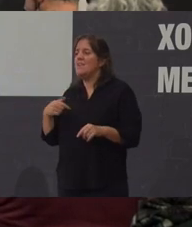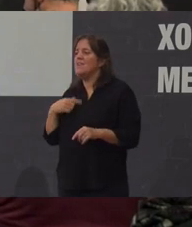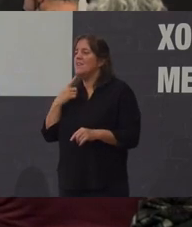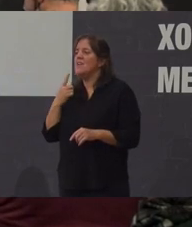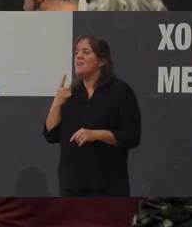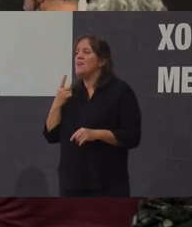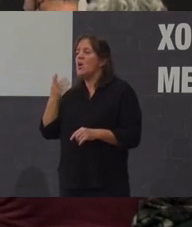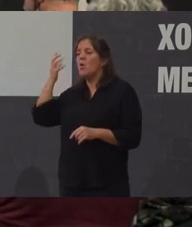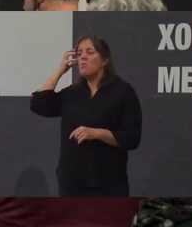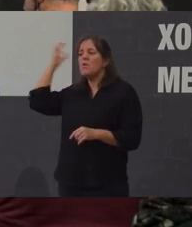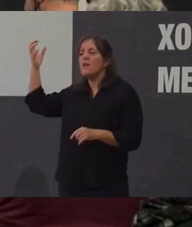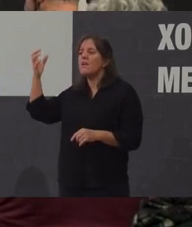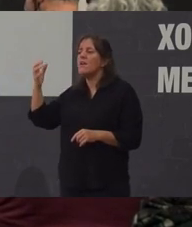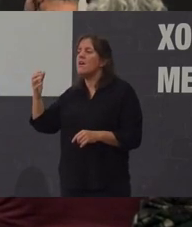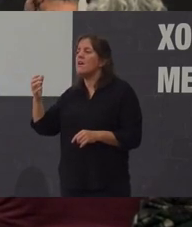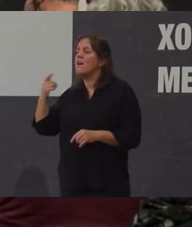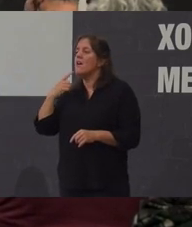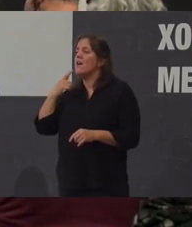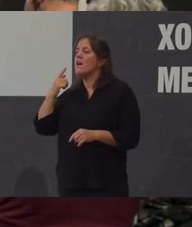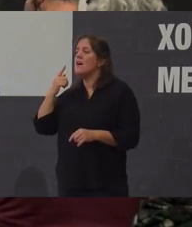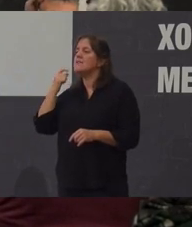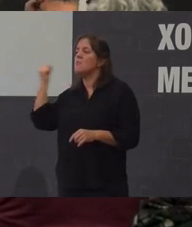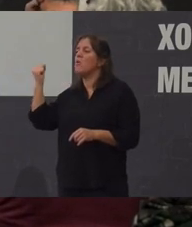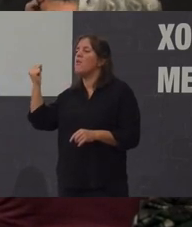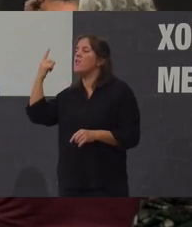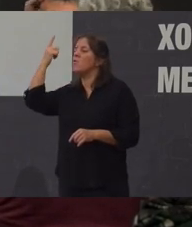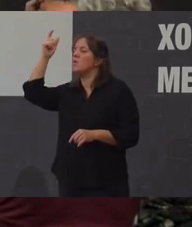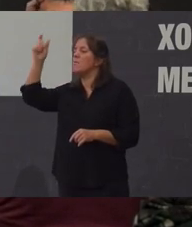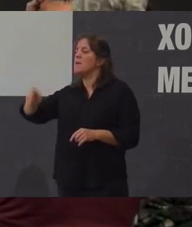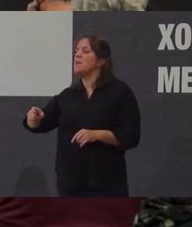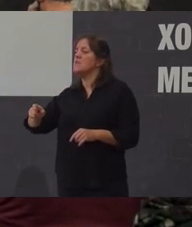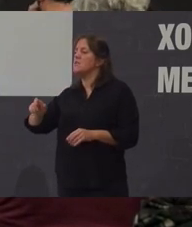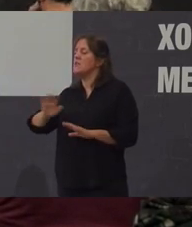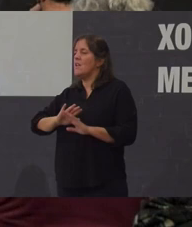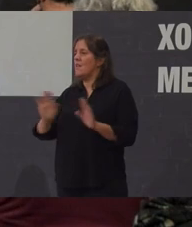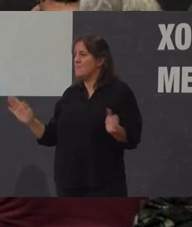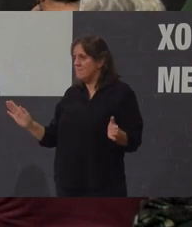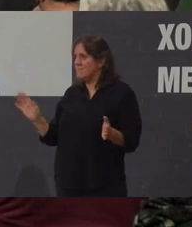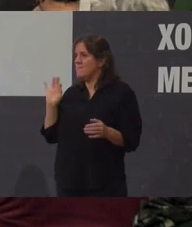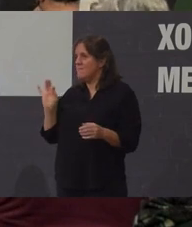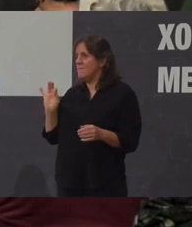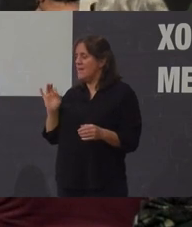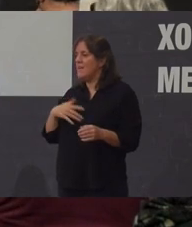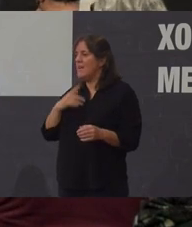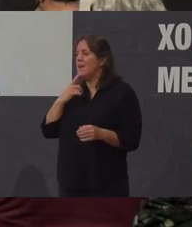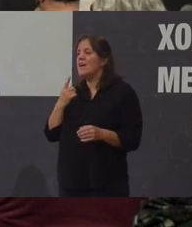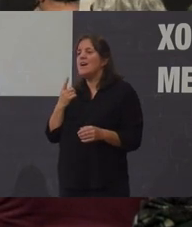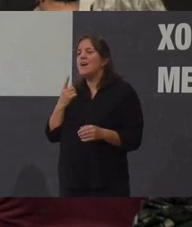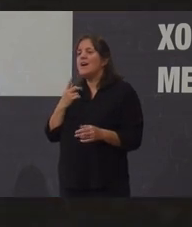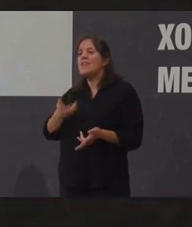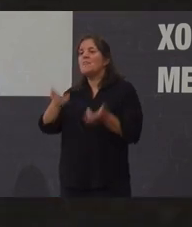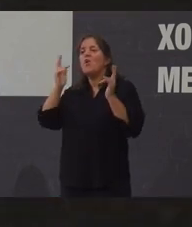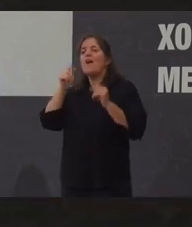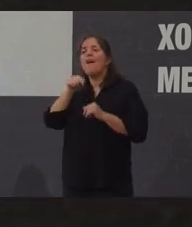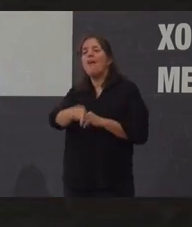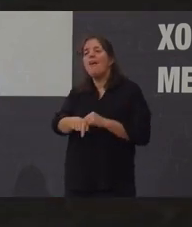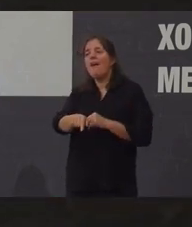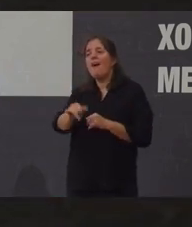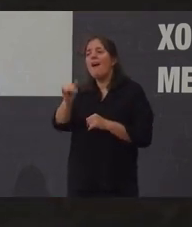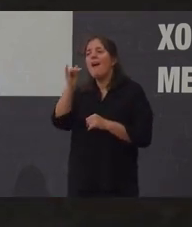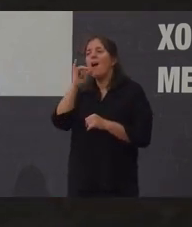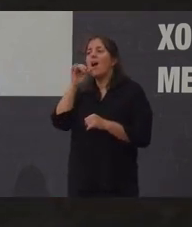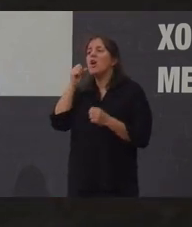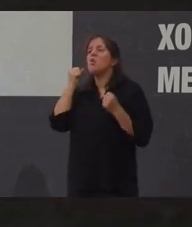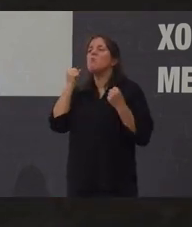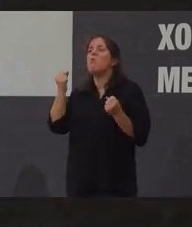monarquia é o poder de um só, teoricamente. Enquanto que na democracia nós temos o